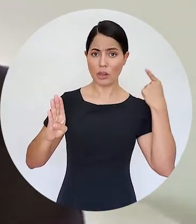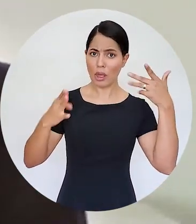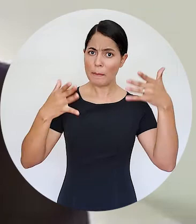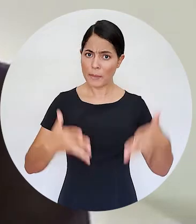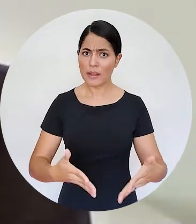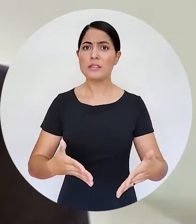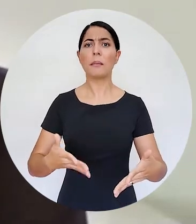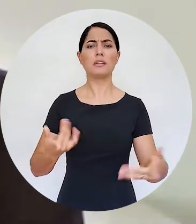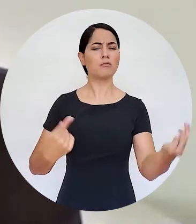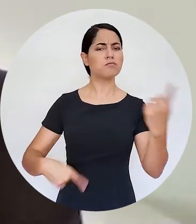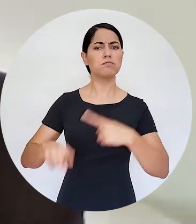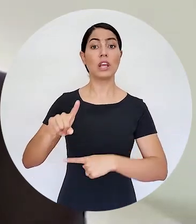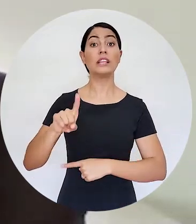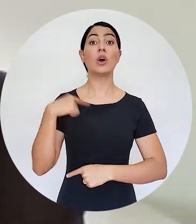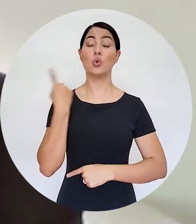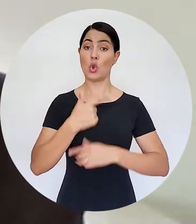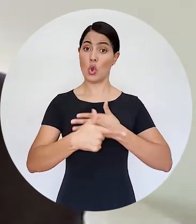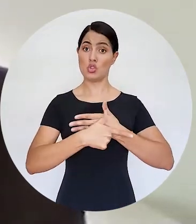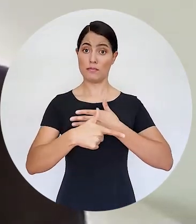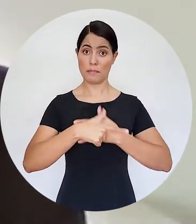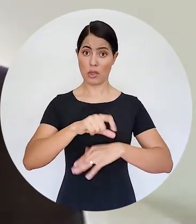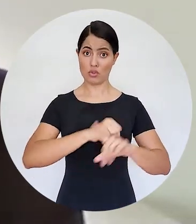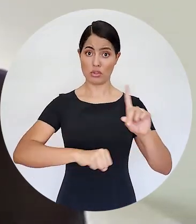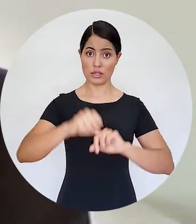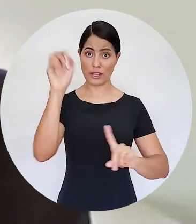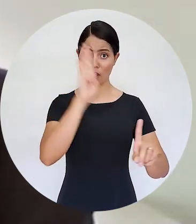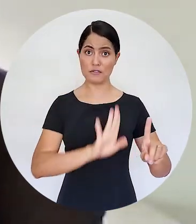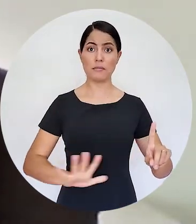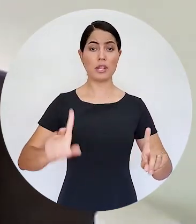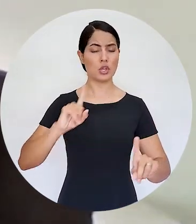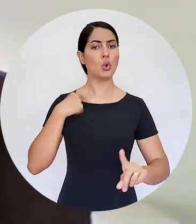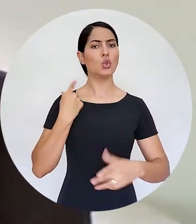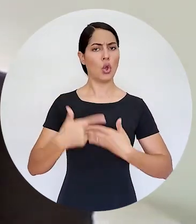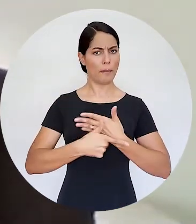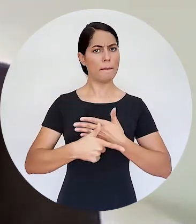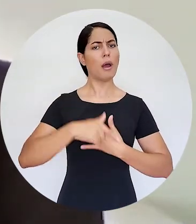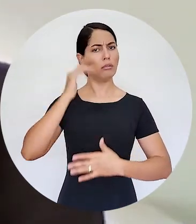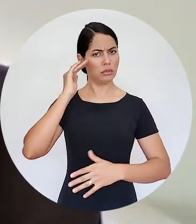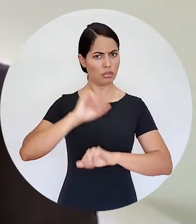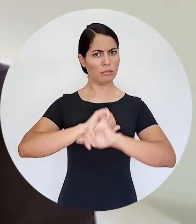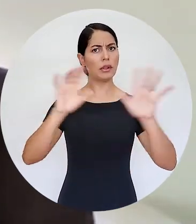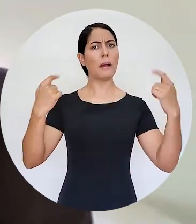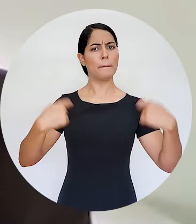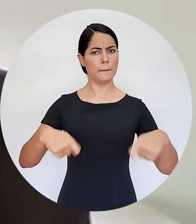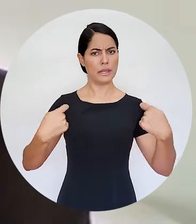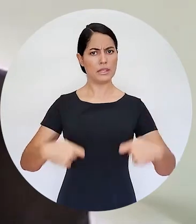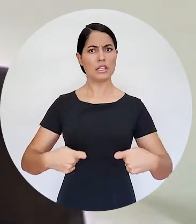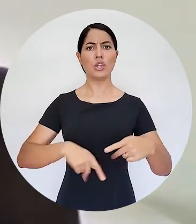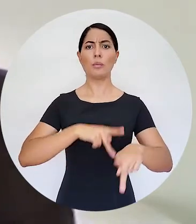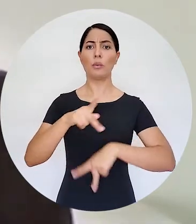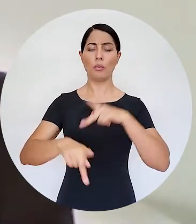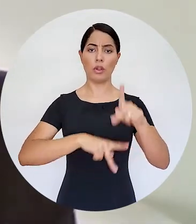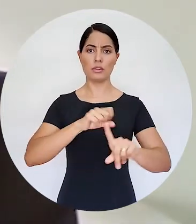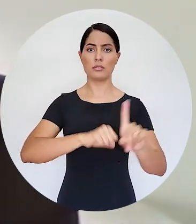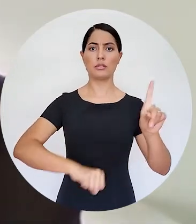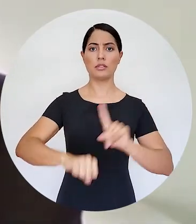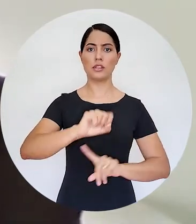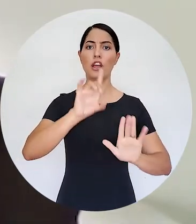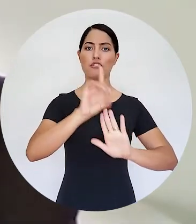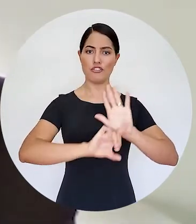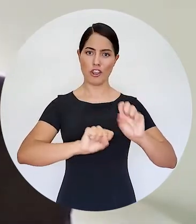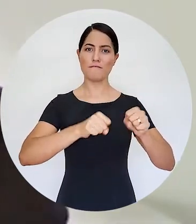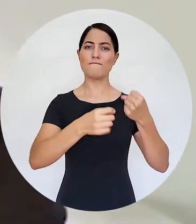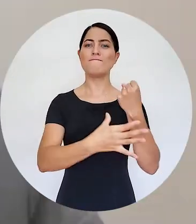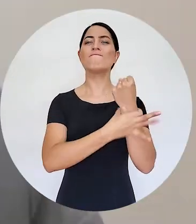chinelo presente portanto é importante que a gente compreenda o nosso papel perante toda a sociedade a organização da sociedade a garantia dos direitos